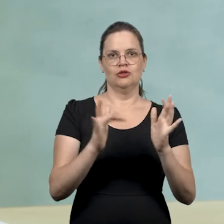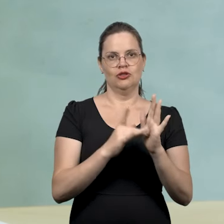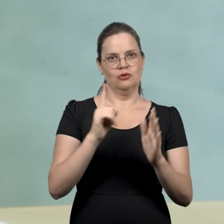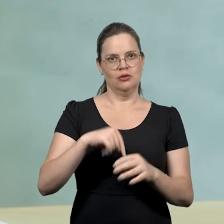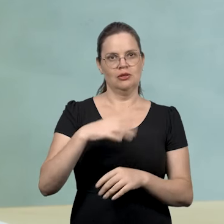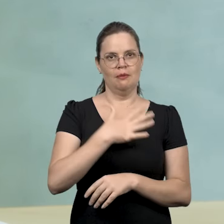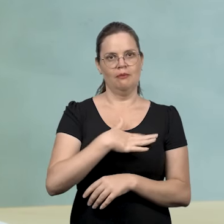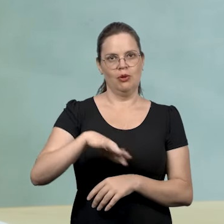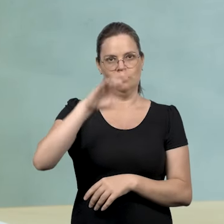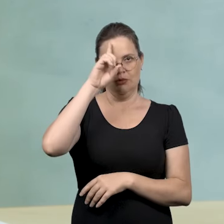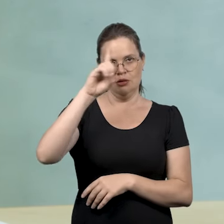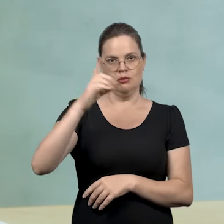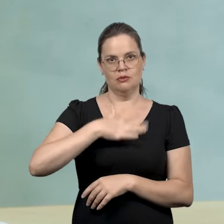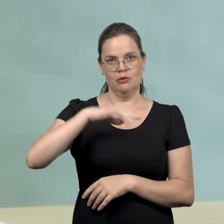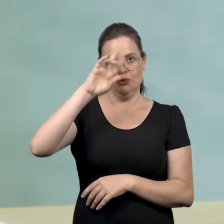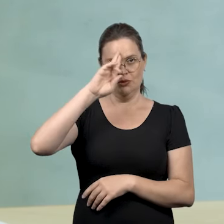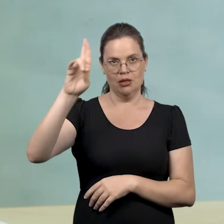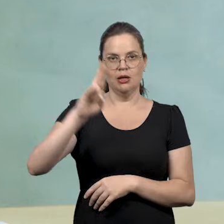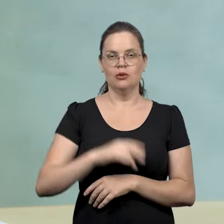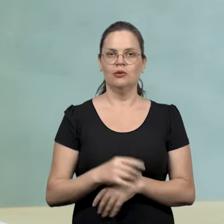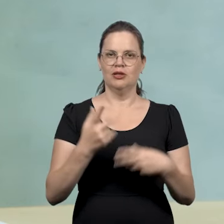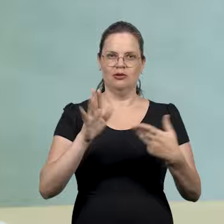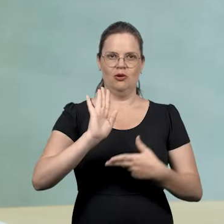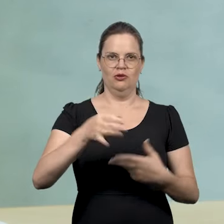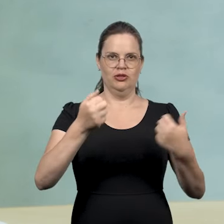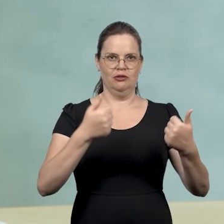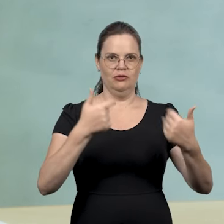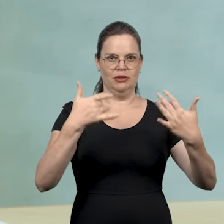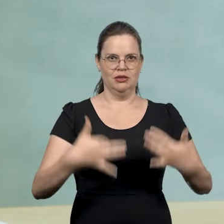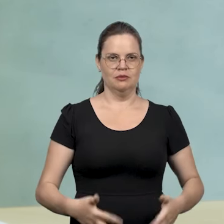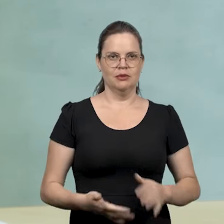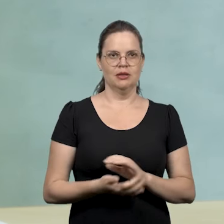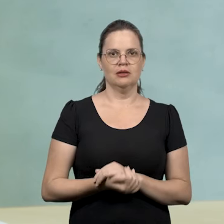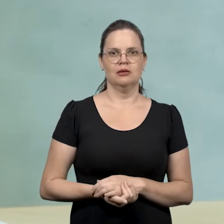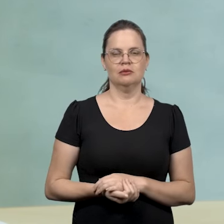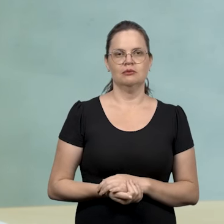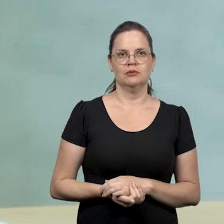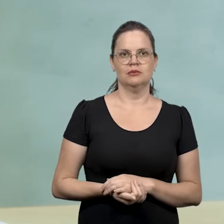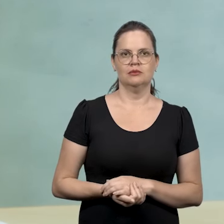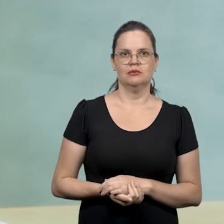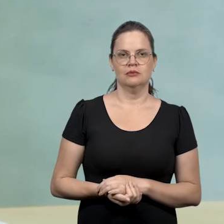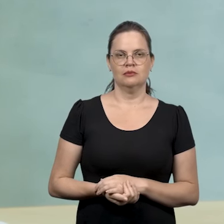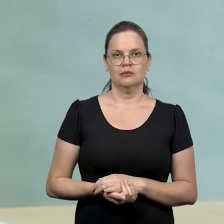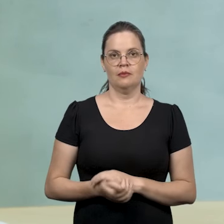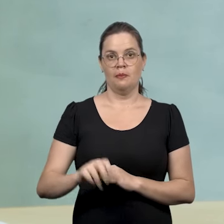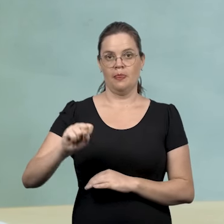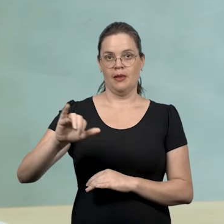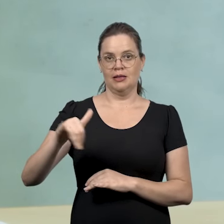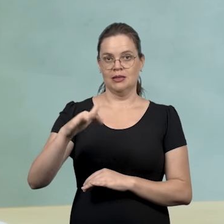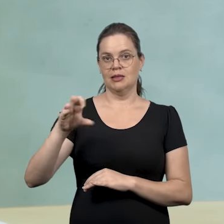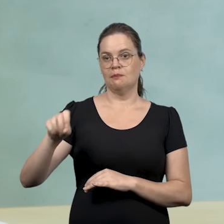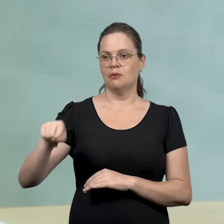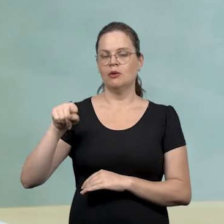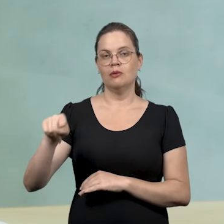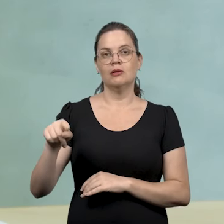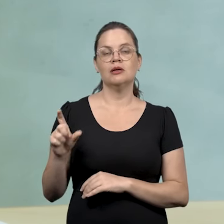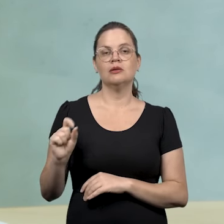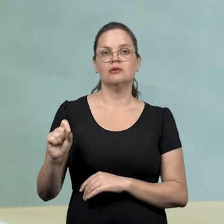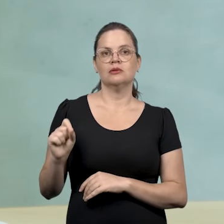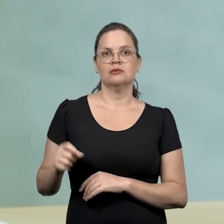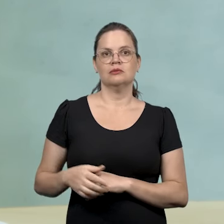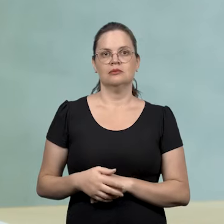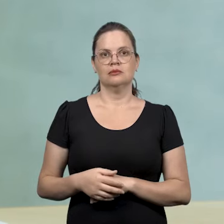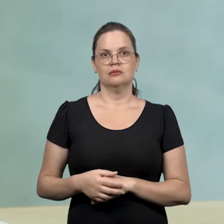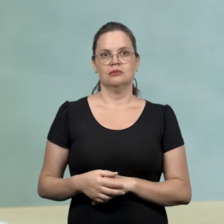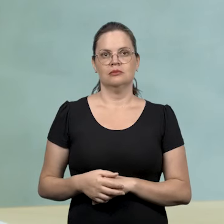meu e Deus meu, como nós mencionamos há um tempo atrás, Simão, o Zelote, ele vem